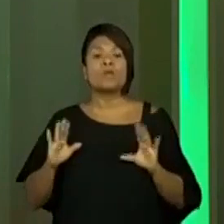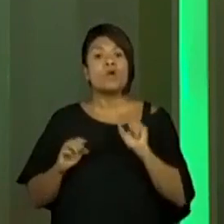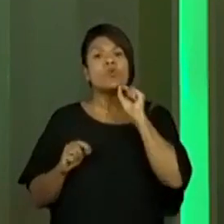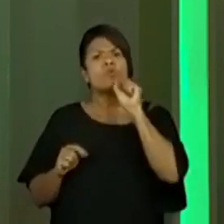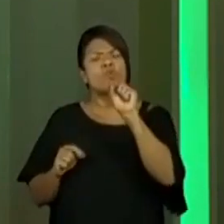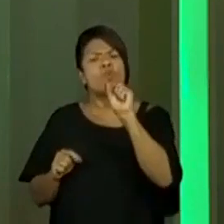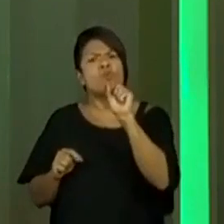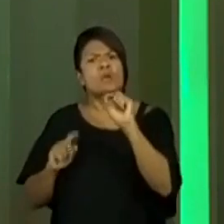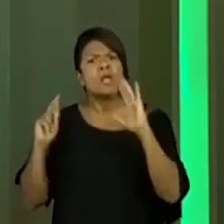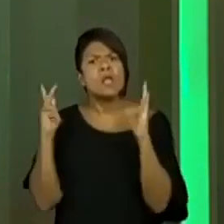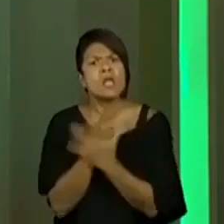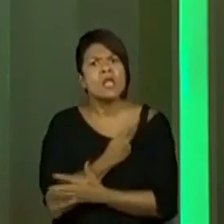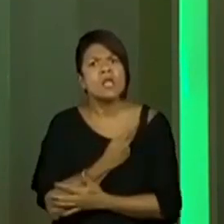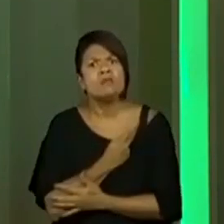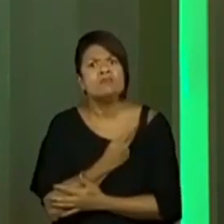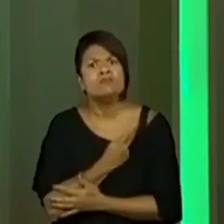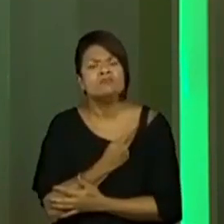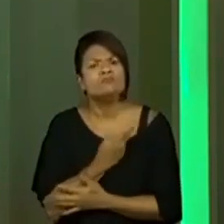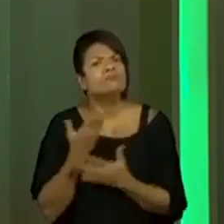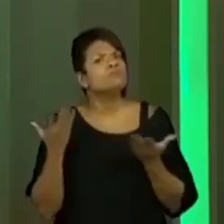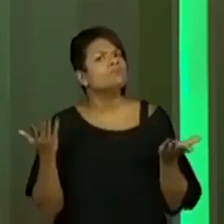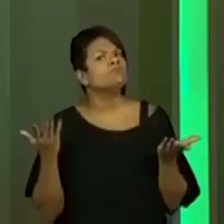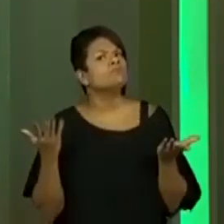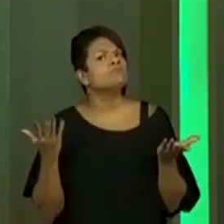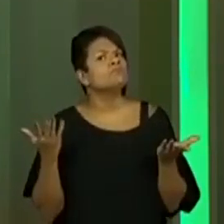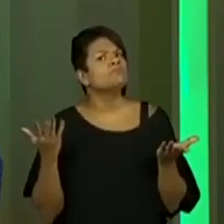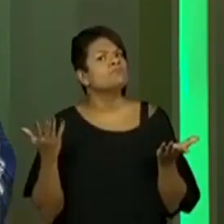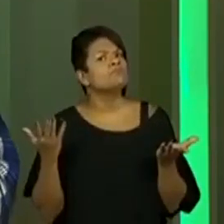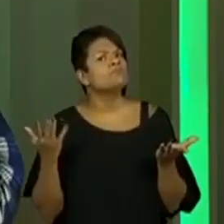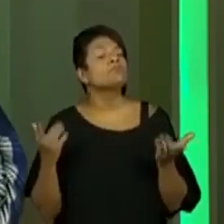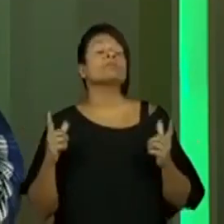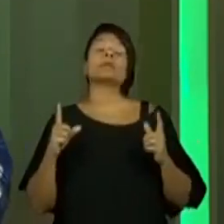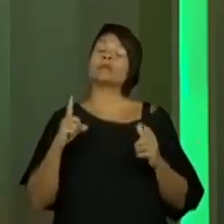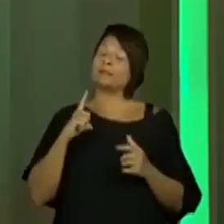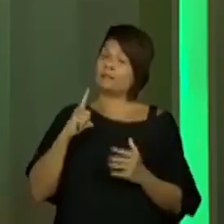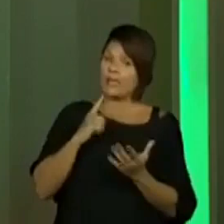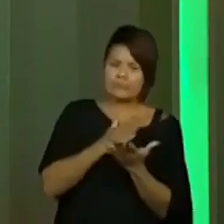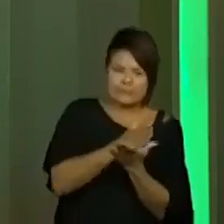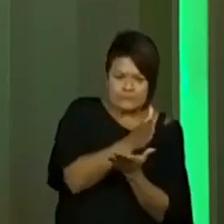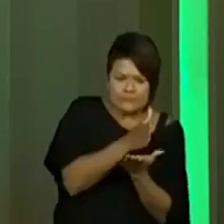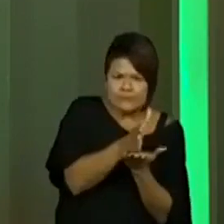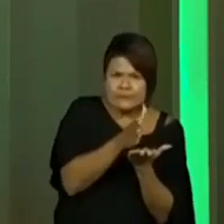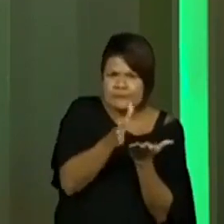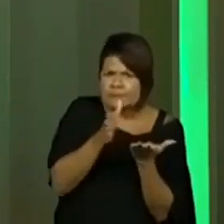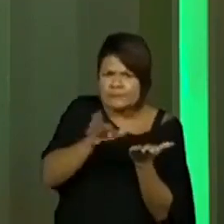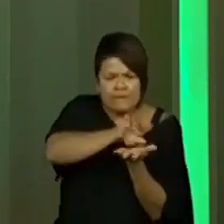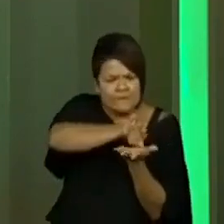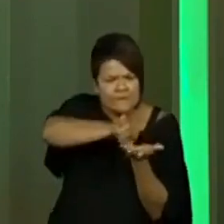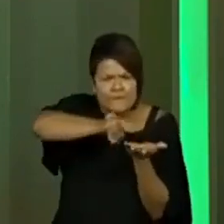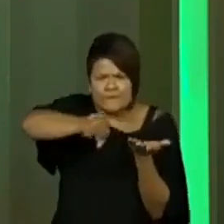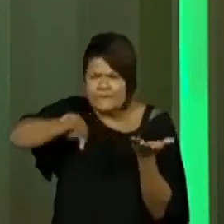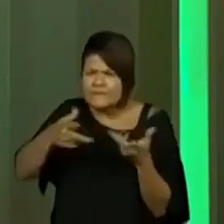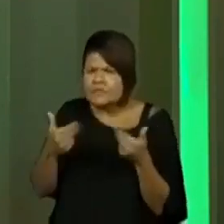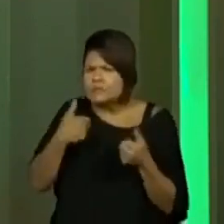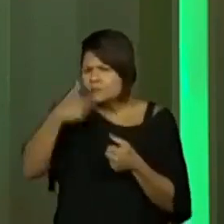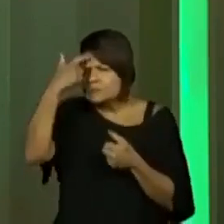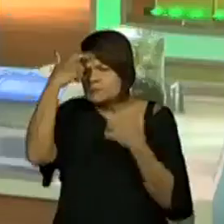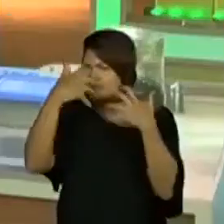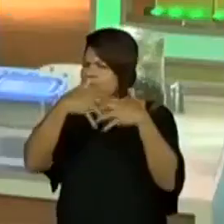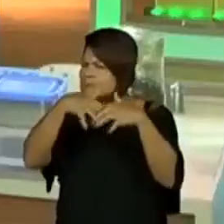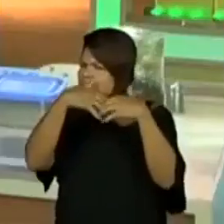acha que vai acontecer? Temos muitas coisas aí para poder pensar a respeito